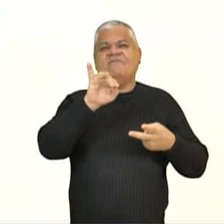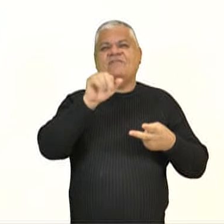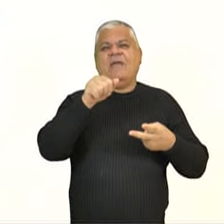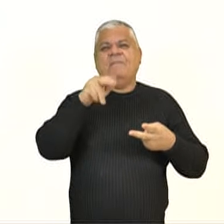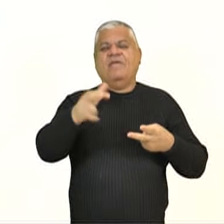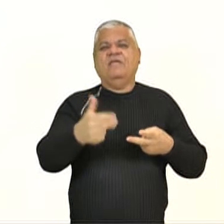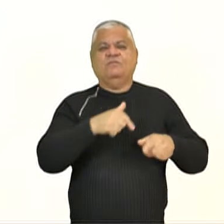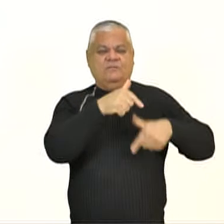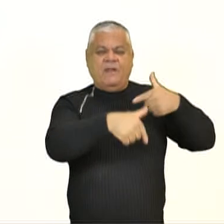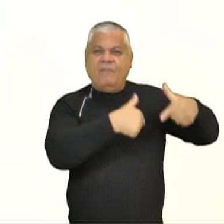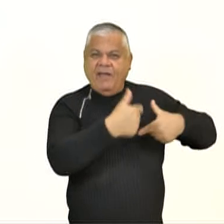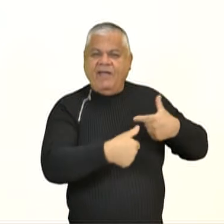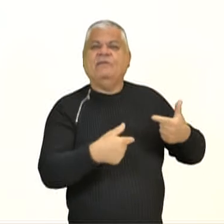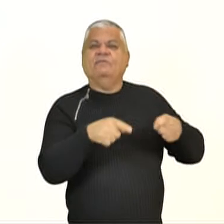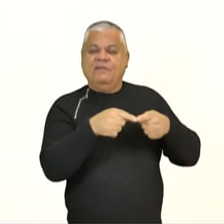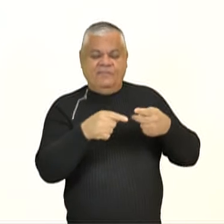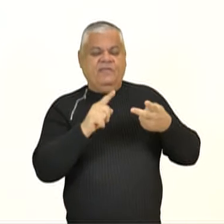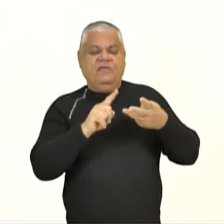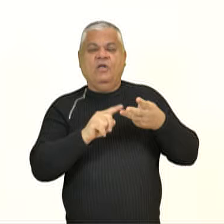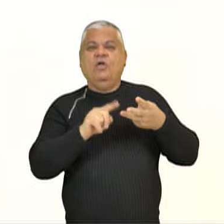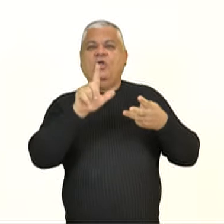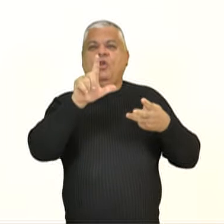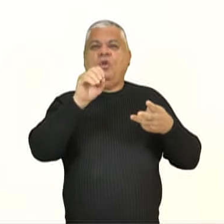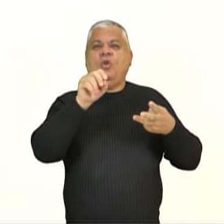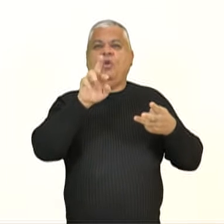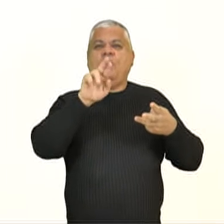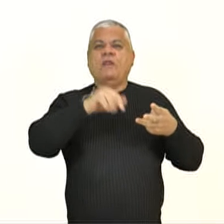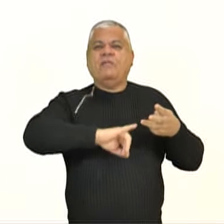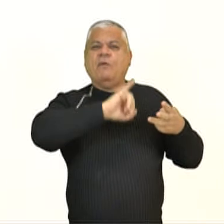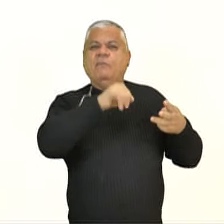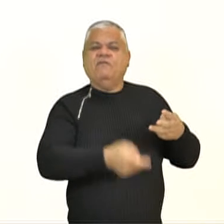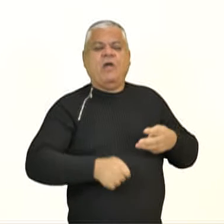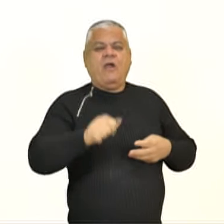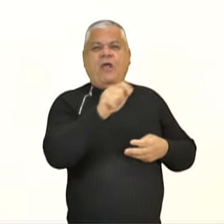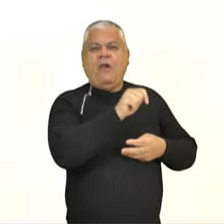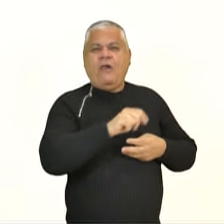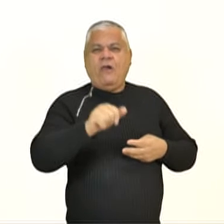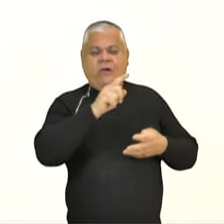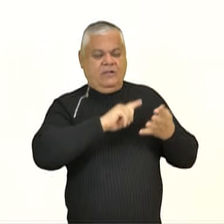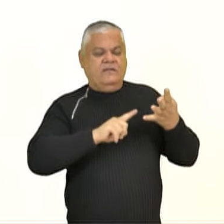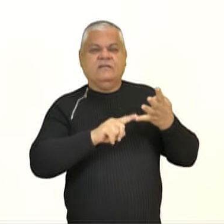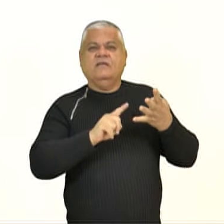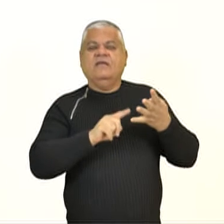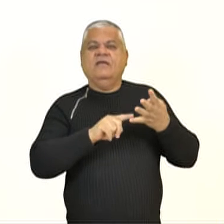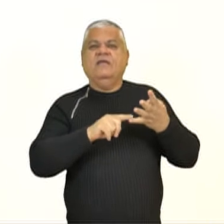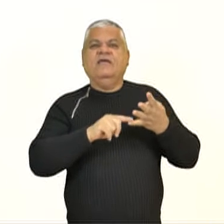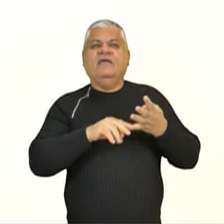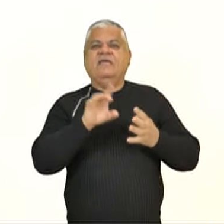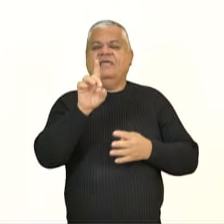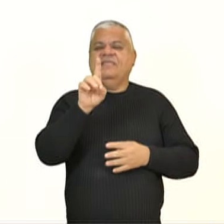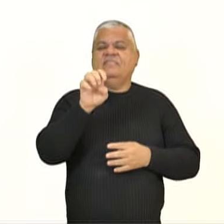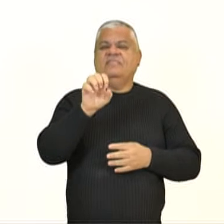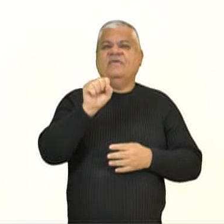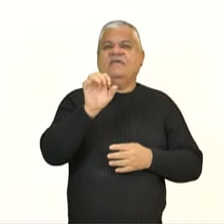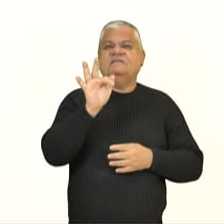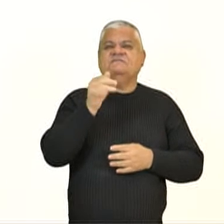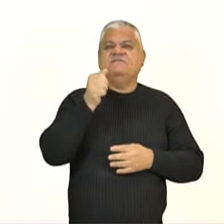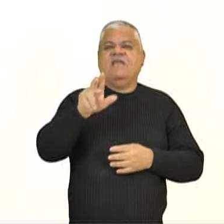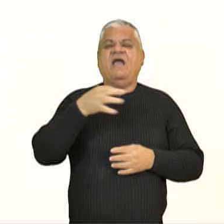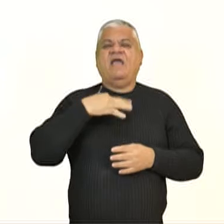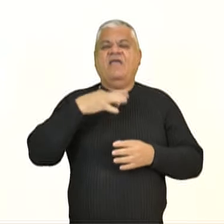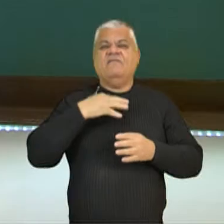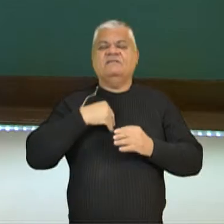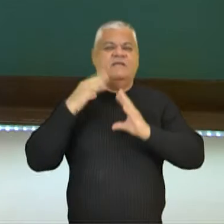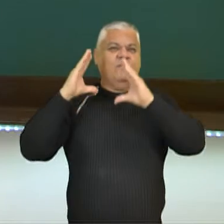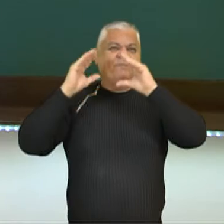ocupação, solução. Logrados, aproveitados e em poder de desfiados, a fazer travesseiros de